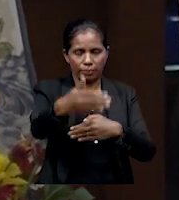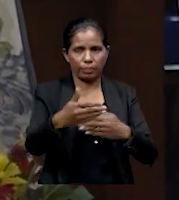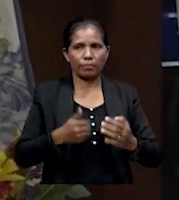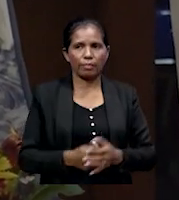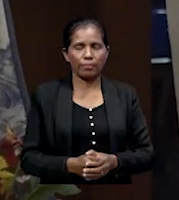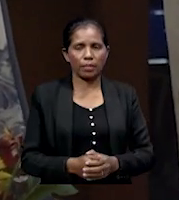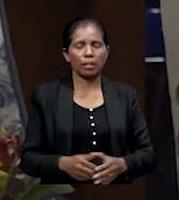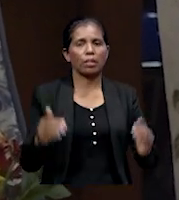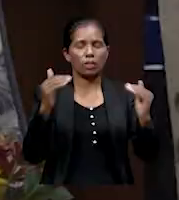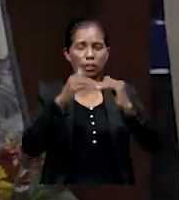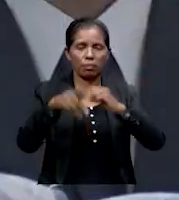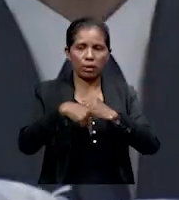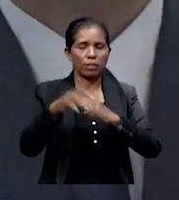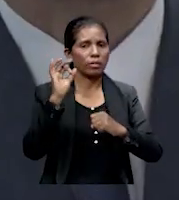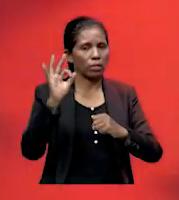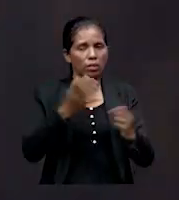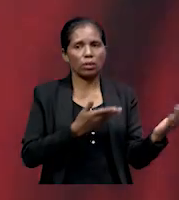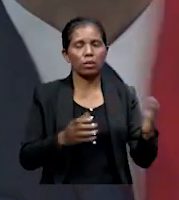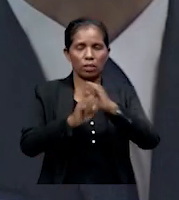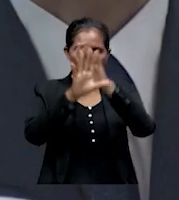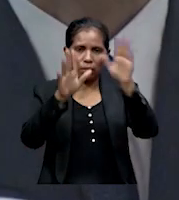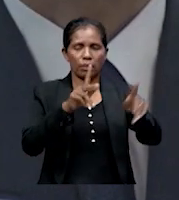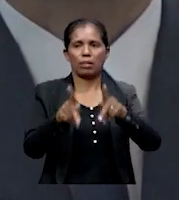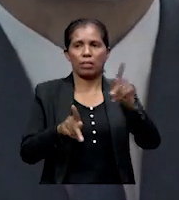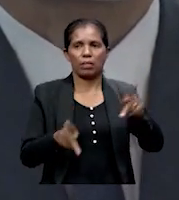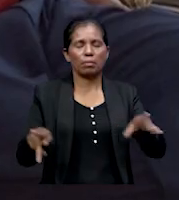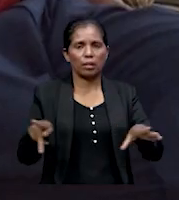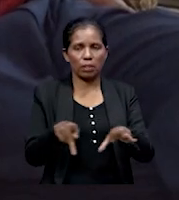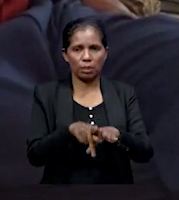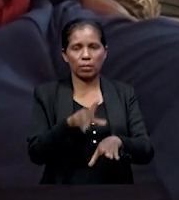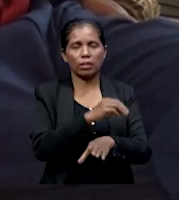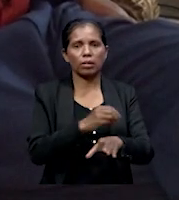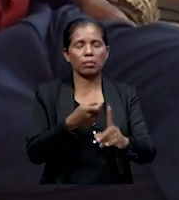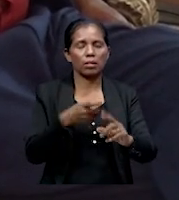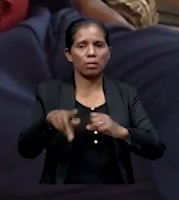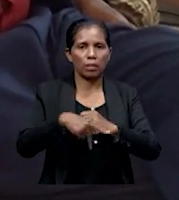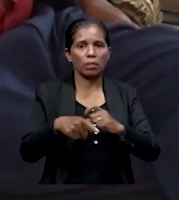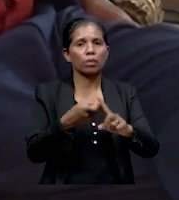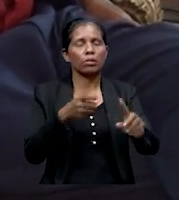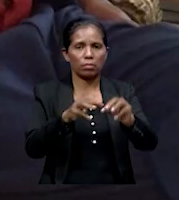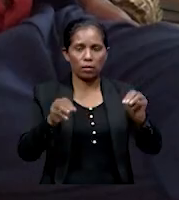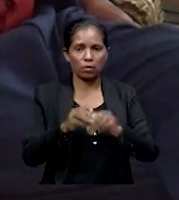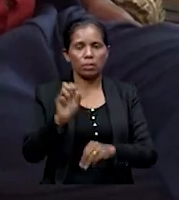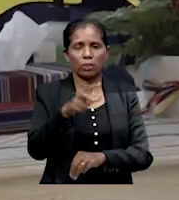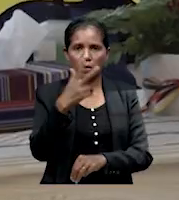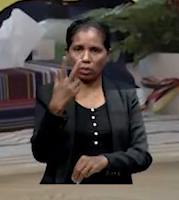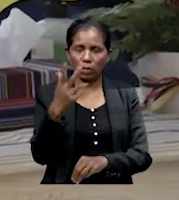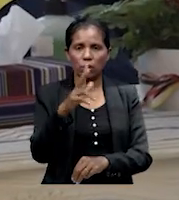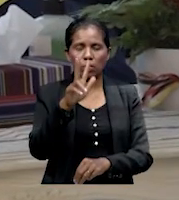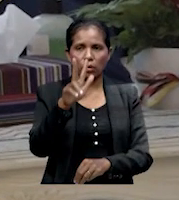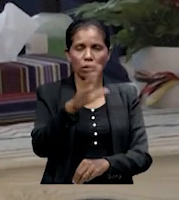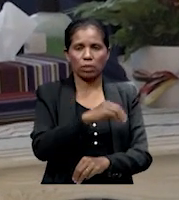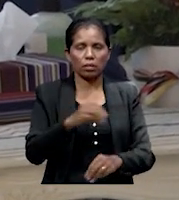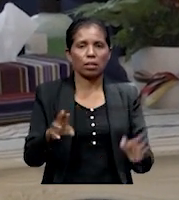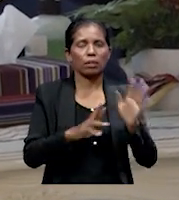Nasional Partido Fretelin Hotema Lorina Roman Bopovone participa usi delegado partido usi municipio San Rosintolo no Raewa representante usi